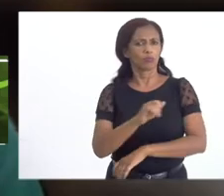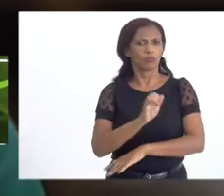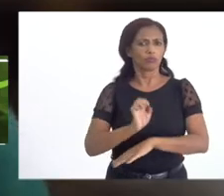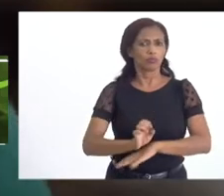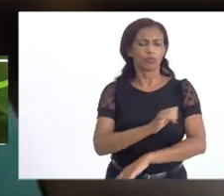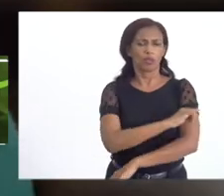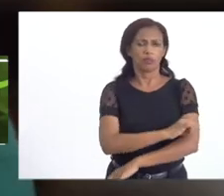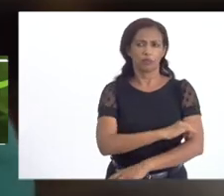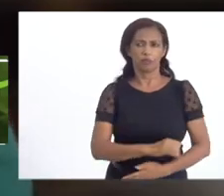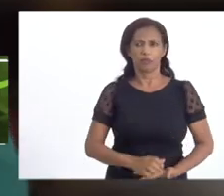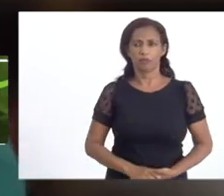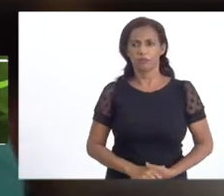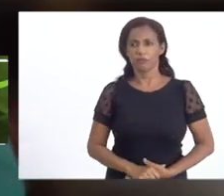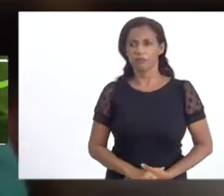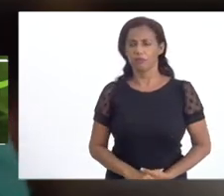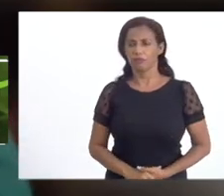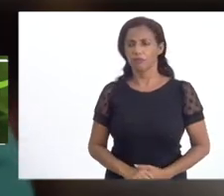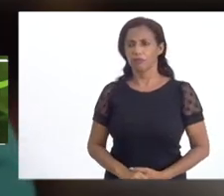Okay?